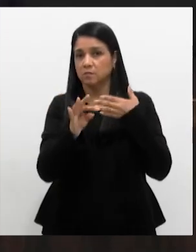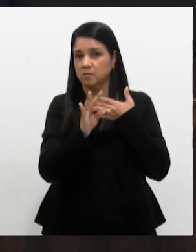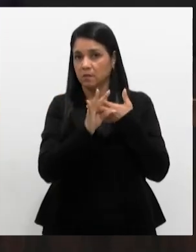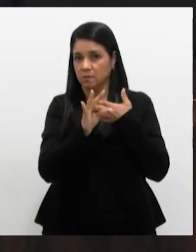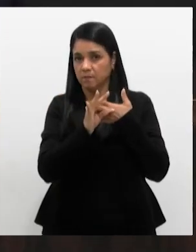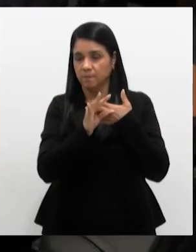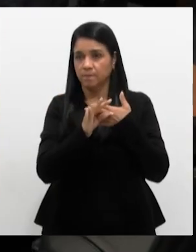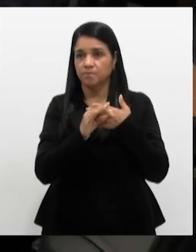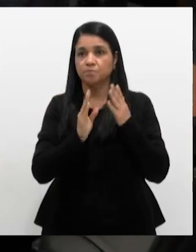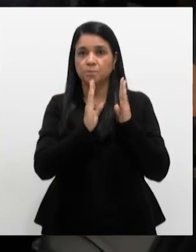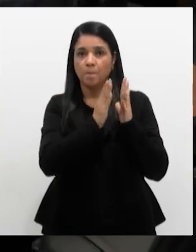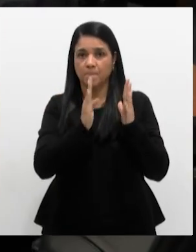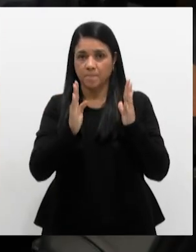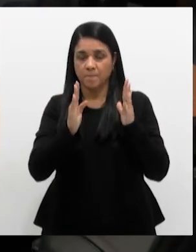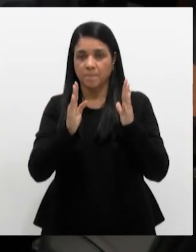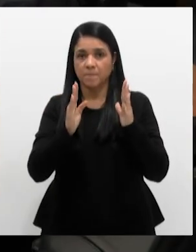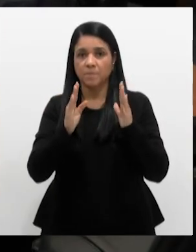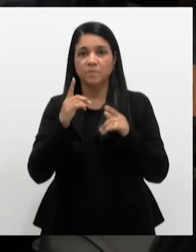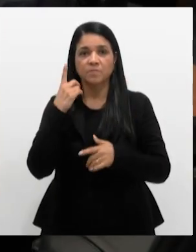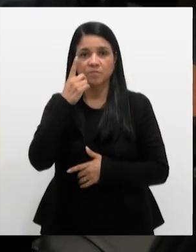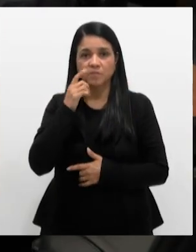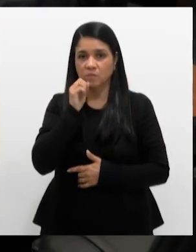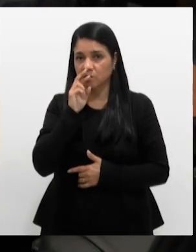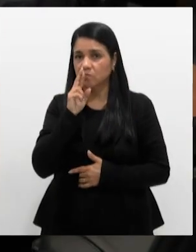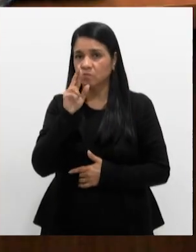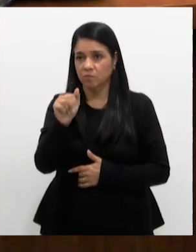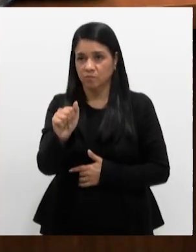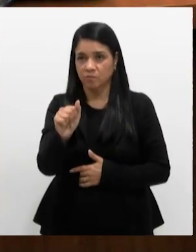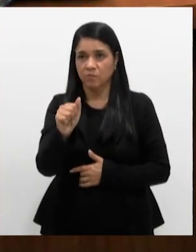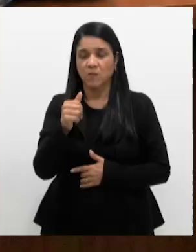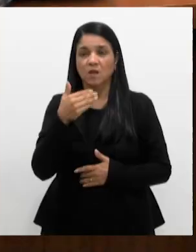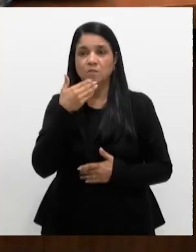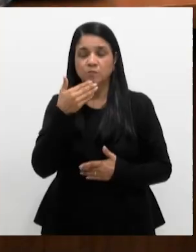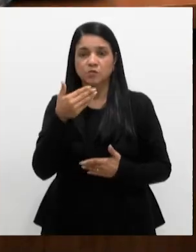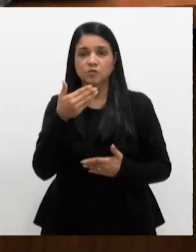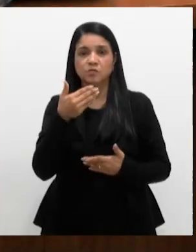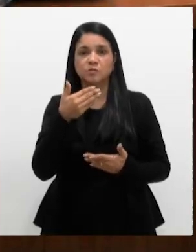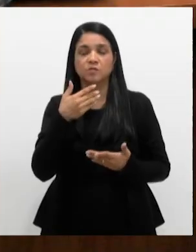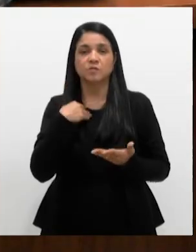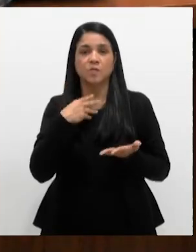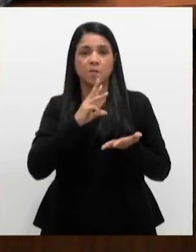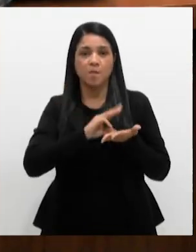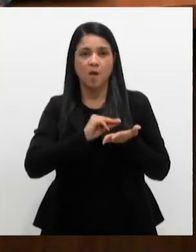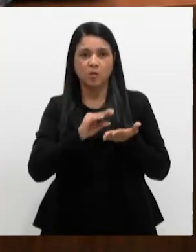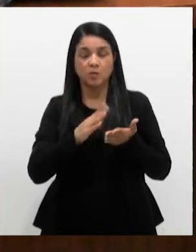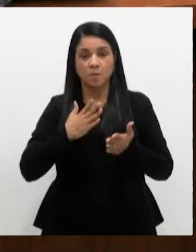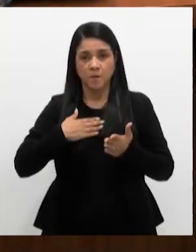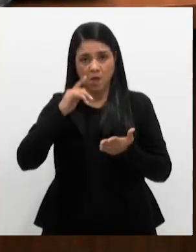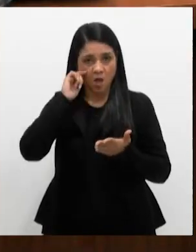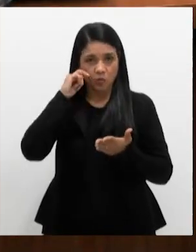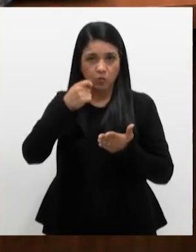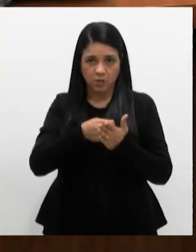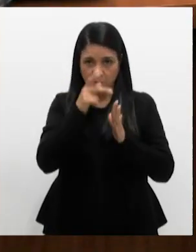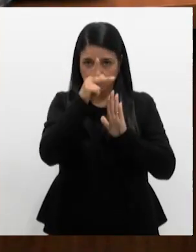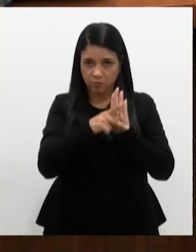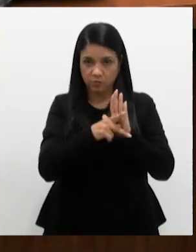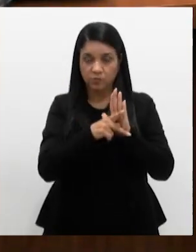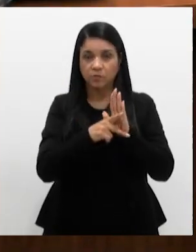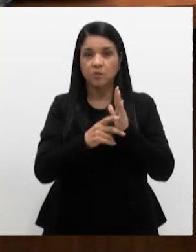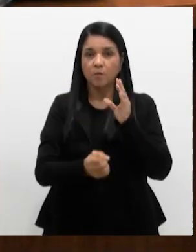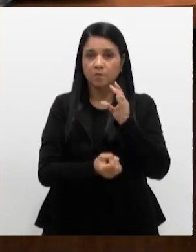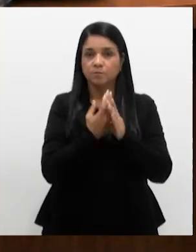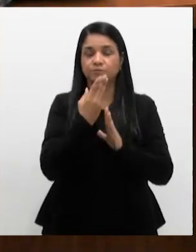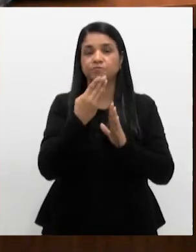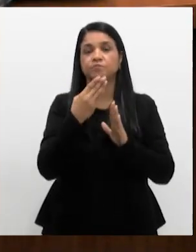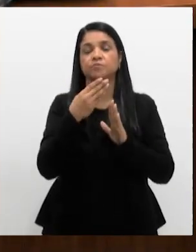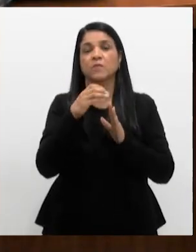ordem, presidente. Deputado Amorim. Presidente, pedi a inclusão em pauta de um projeto de lei de minha autoria que cria um programa estadual de saúde mental